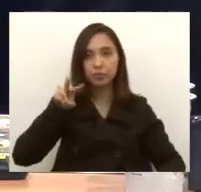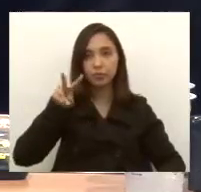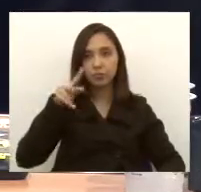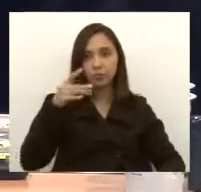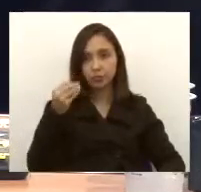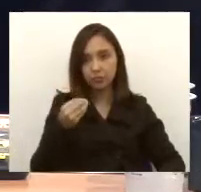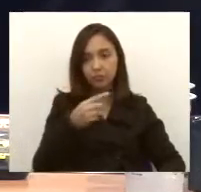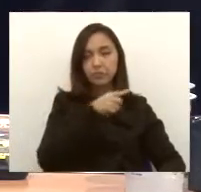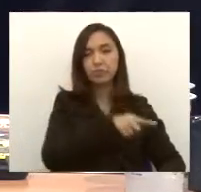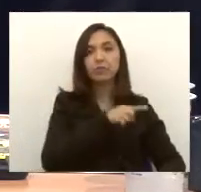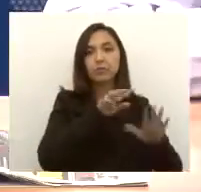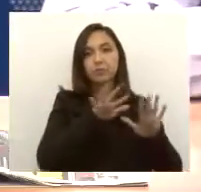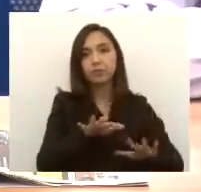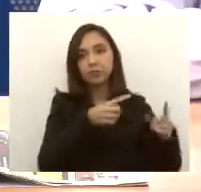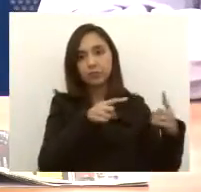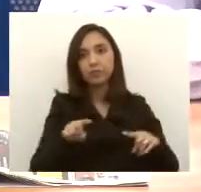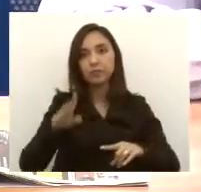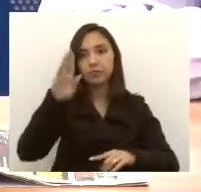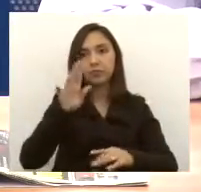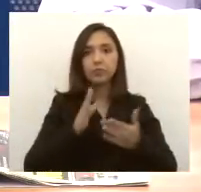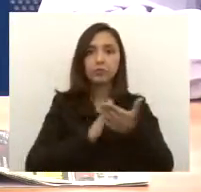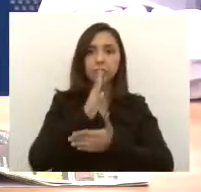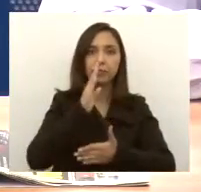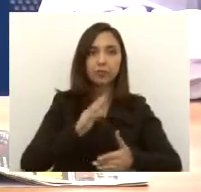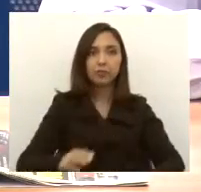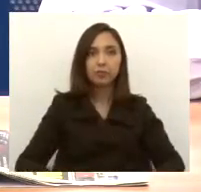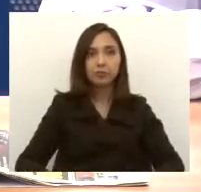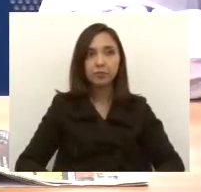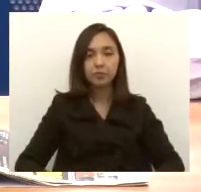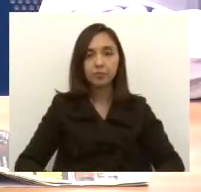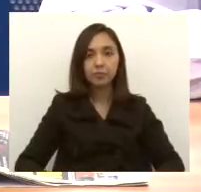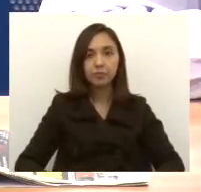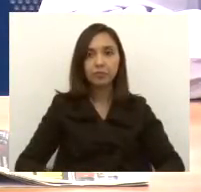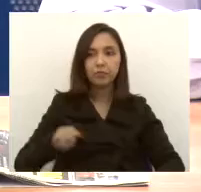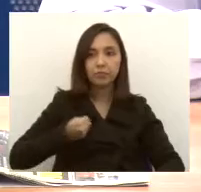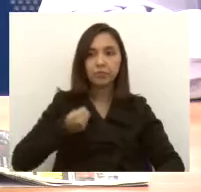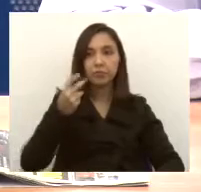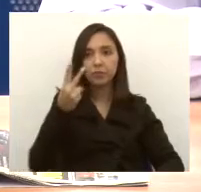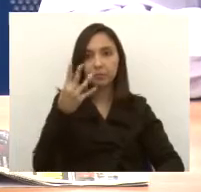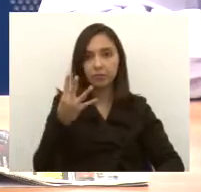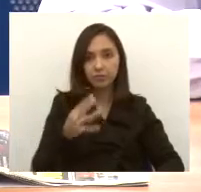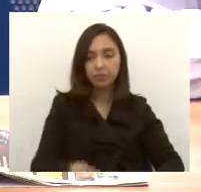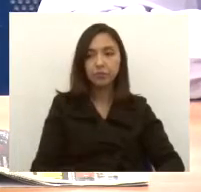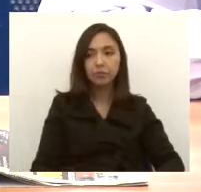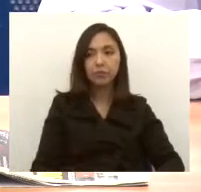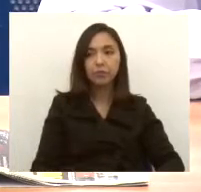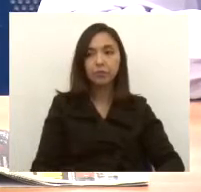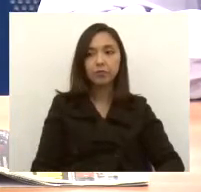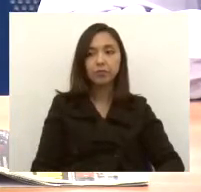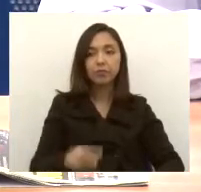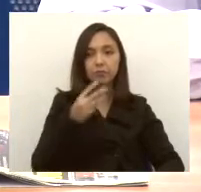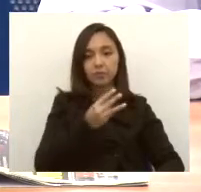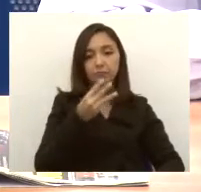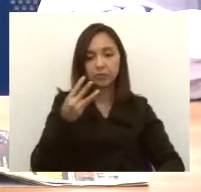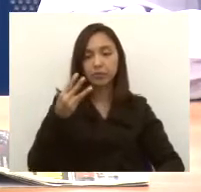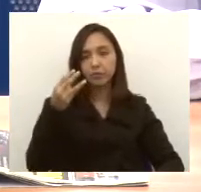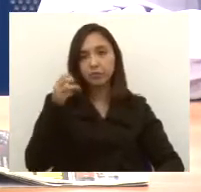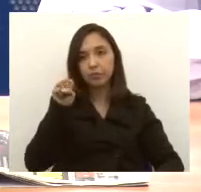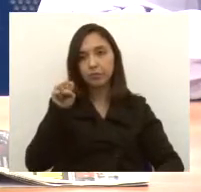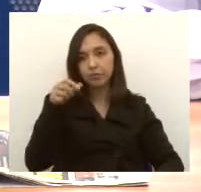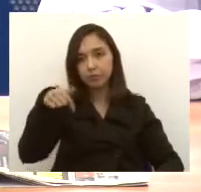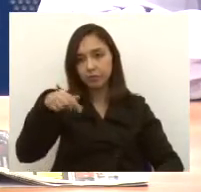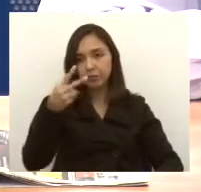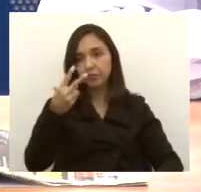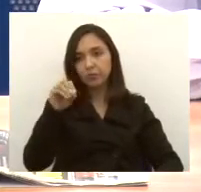discussão e votação. Os vereadores foram as pendentes comissões, contratos manifestos. Encerrada a votação, aprovada em camisa. Item 24. Leitura, discussão e votação do requerimento 3.387